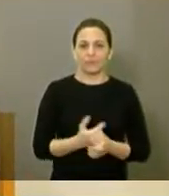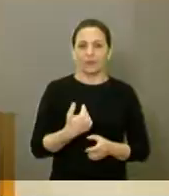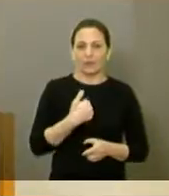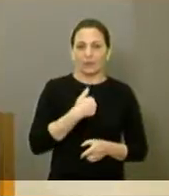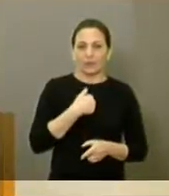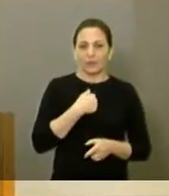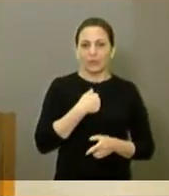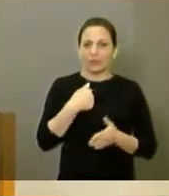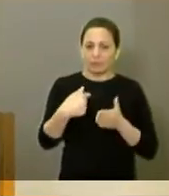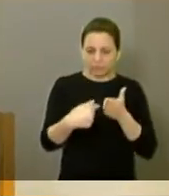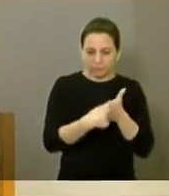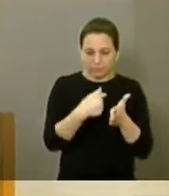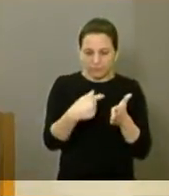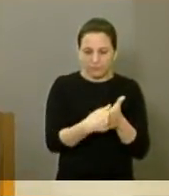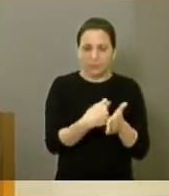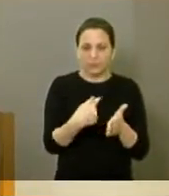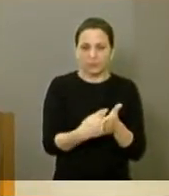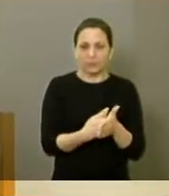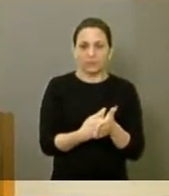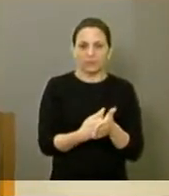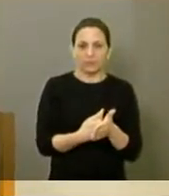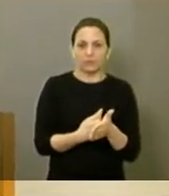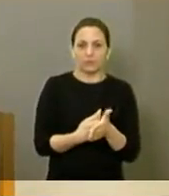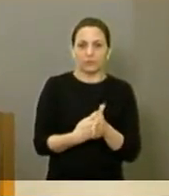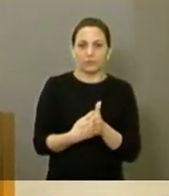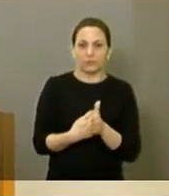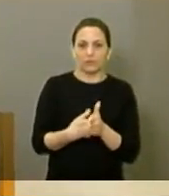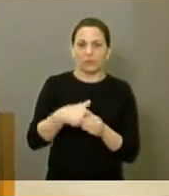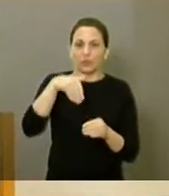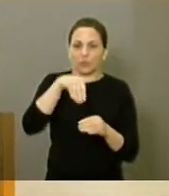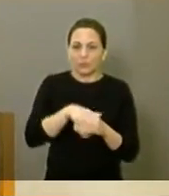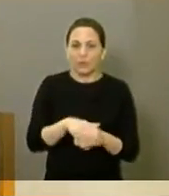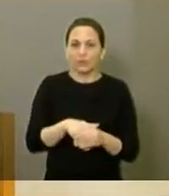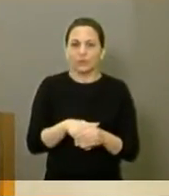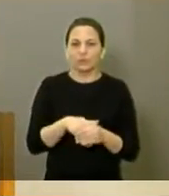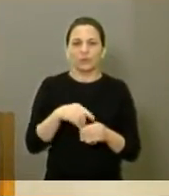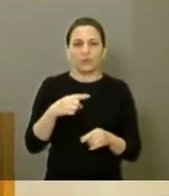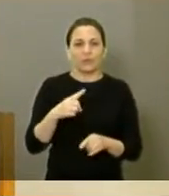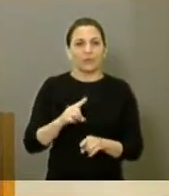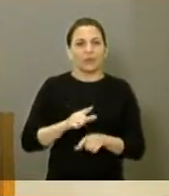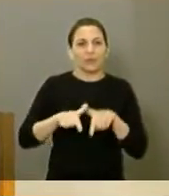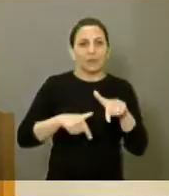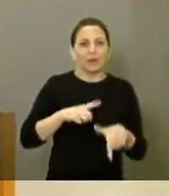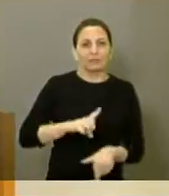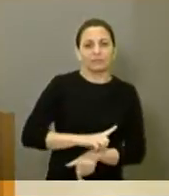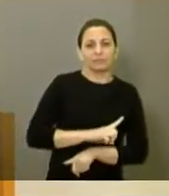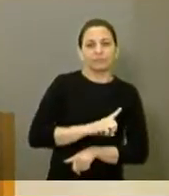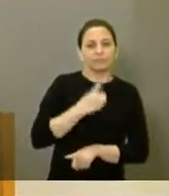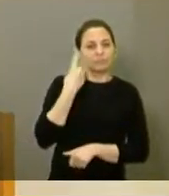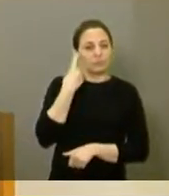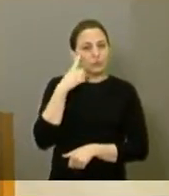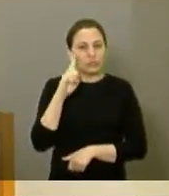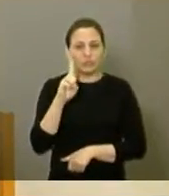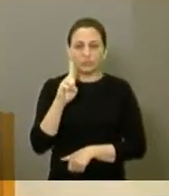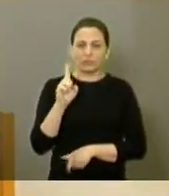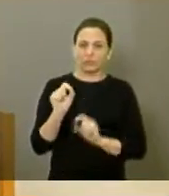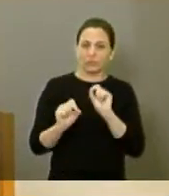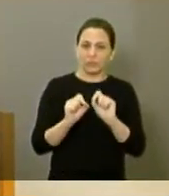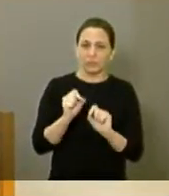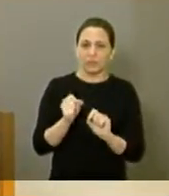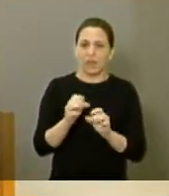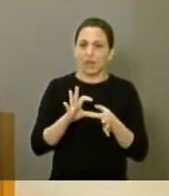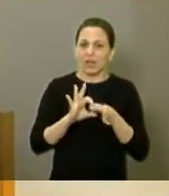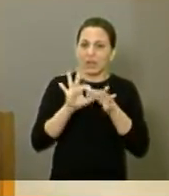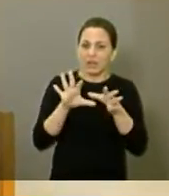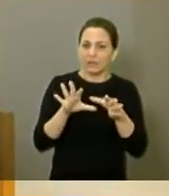fico me perguntando como é que são bons de voto porque eu trabalhava 24 hora tá certo que todo vereador fica à disposição